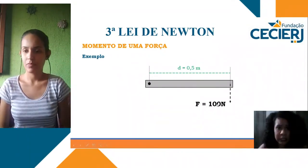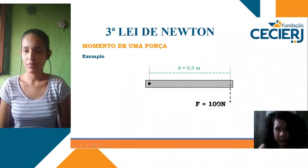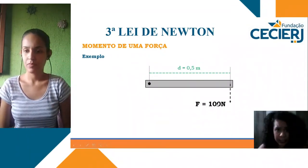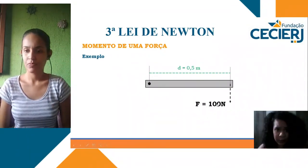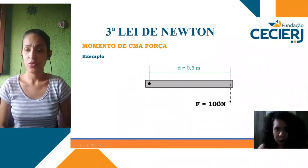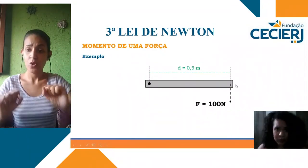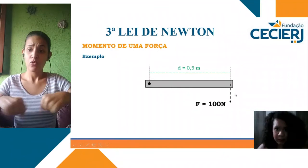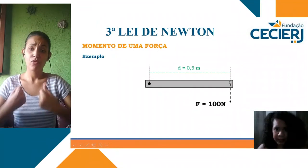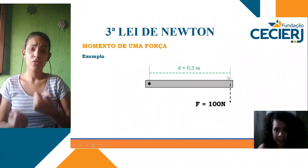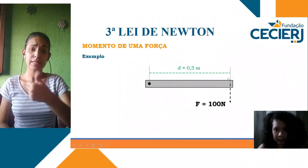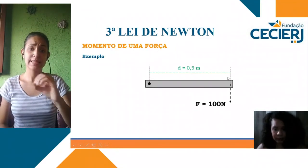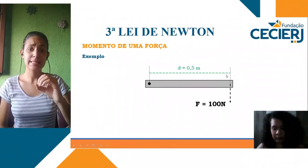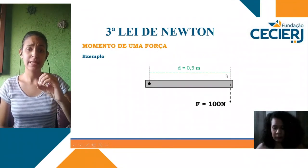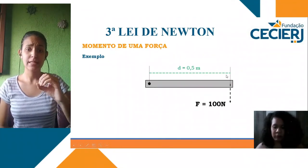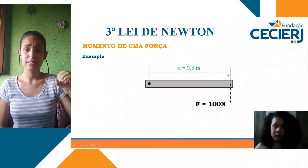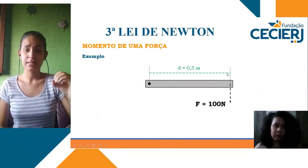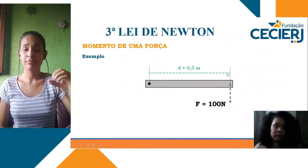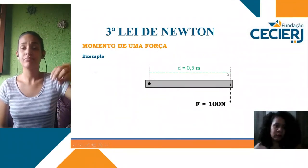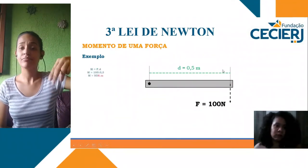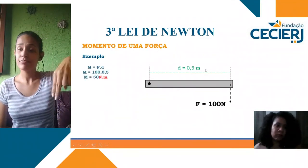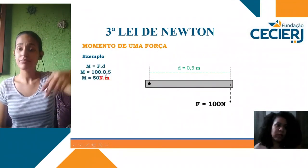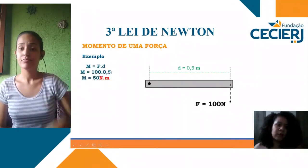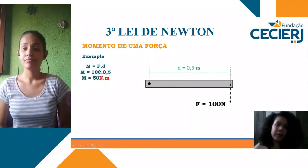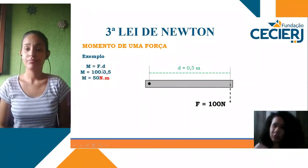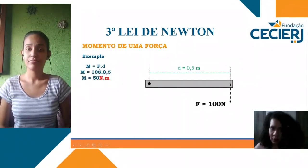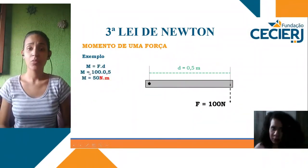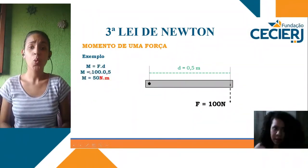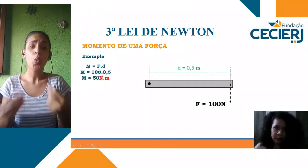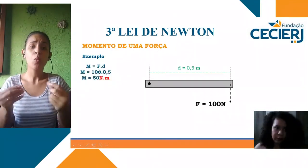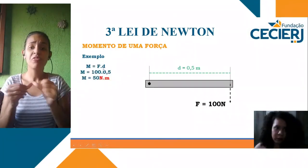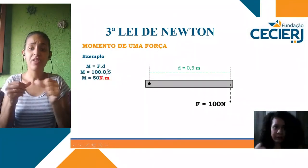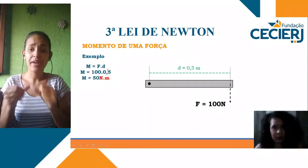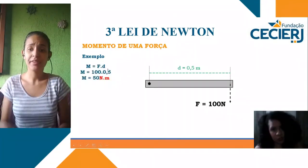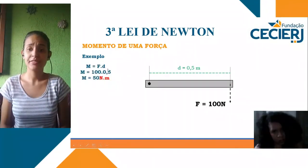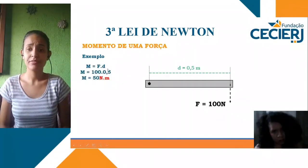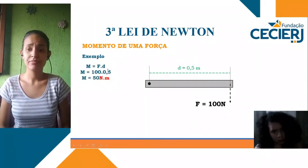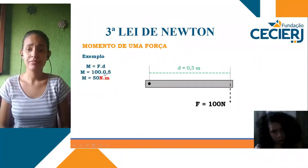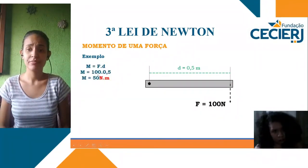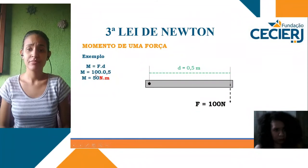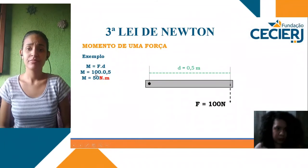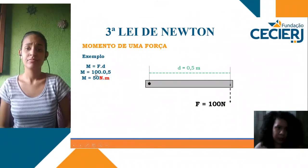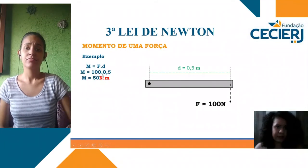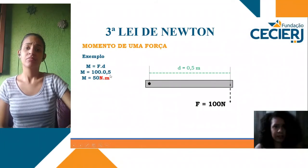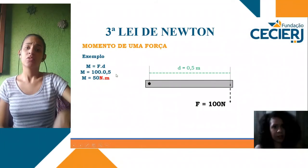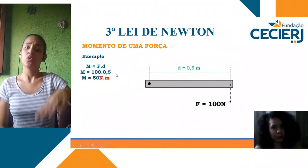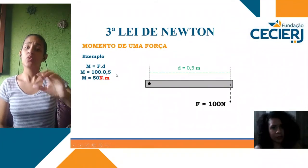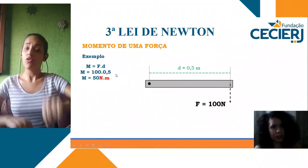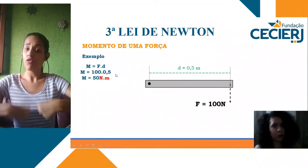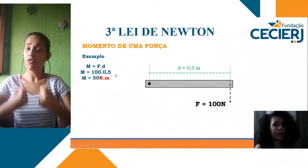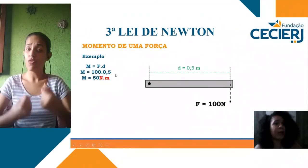uma força de 100 newtons sendo aplicada. E aí como é que a gente vai calcular? Força vezes distância, 100